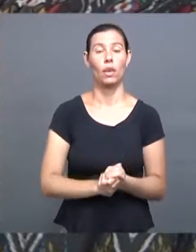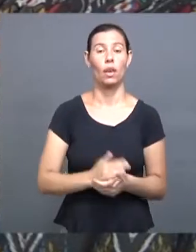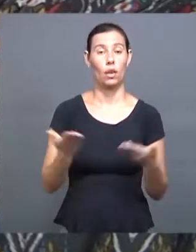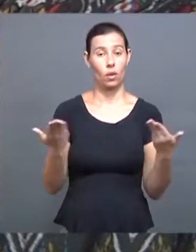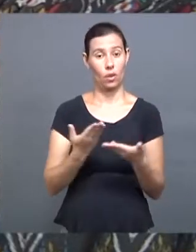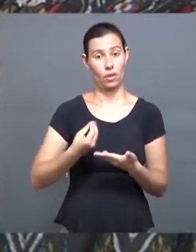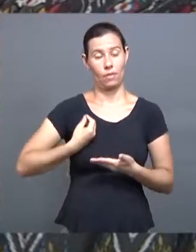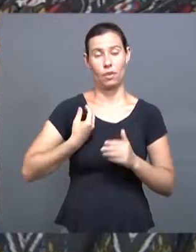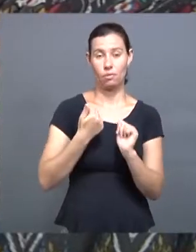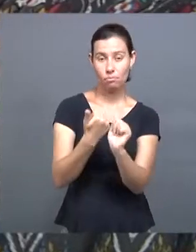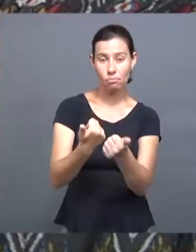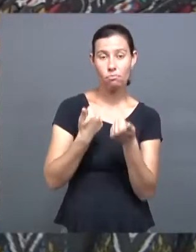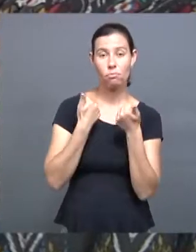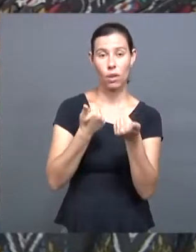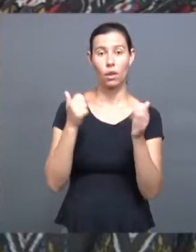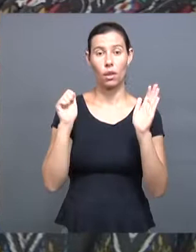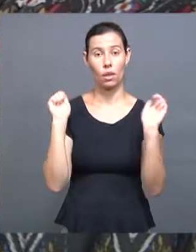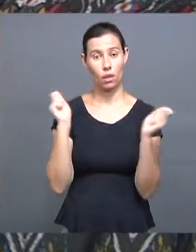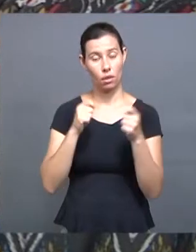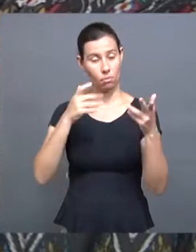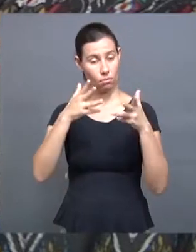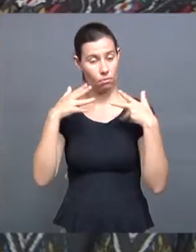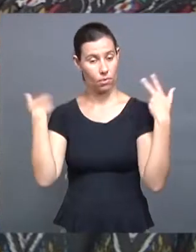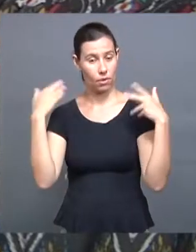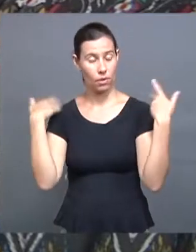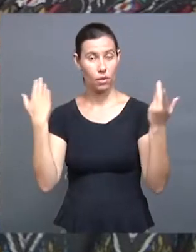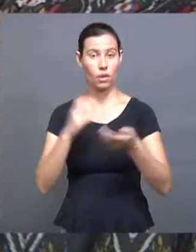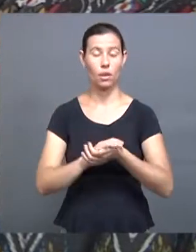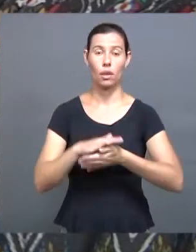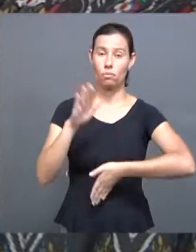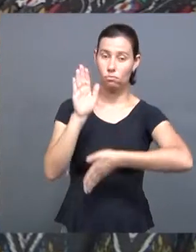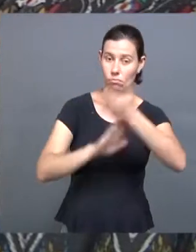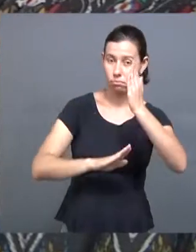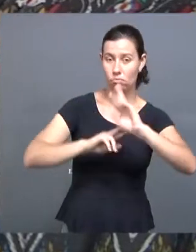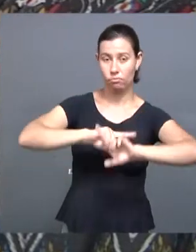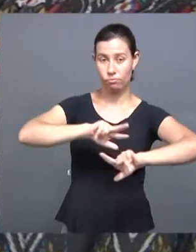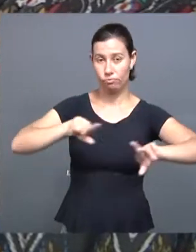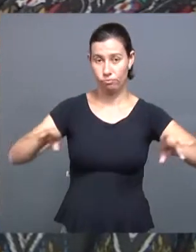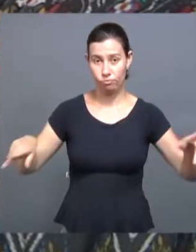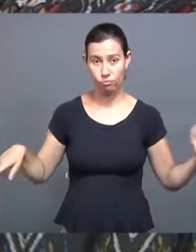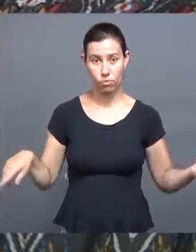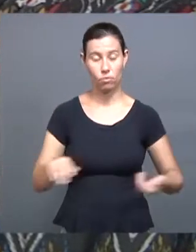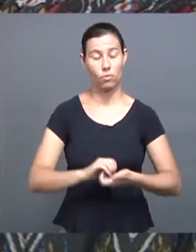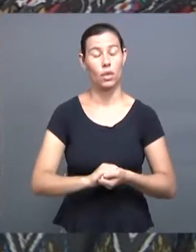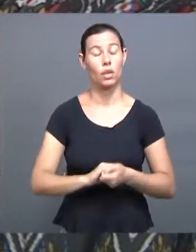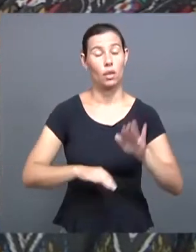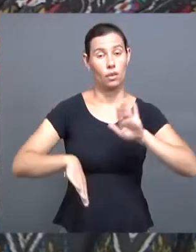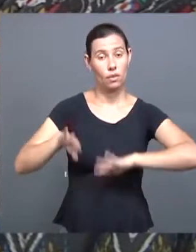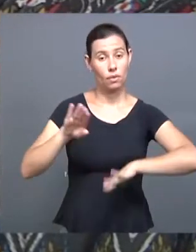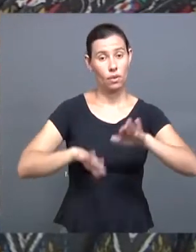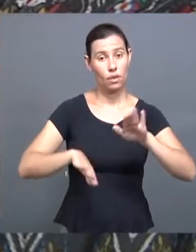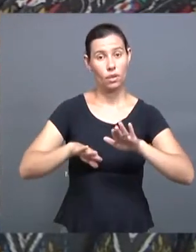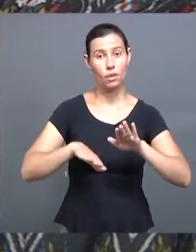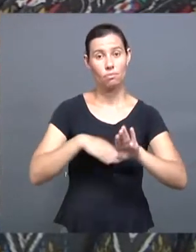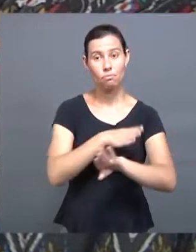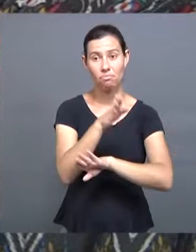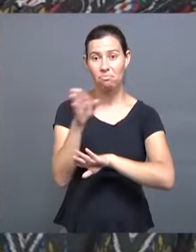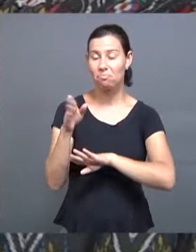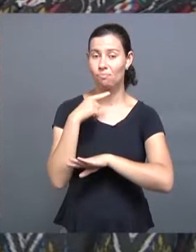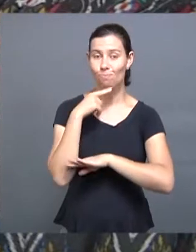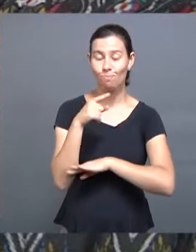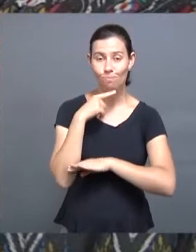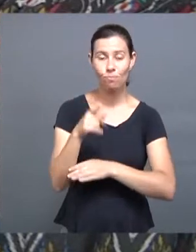Bastante. Já dá para passear, já dá para sair, né? Porque às vezes a gente deixa de ir nos